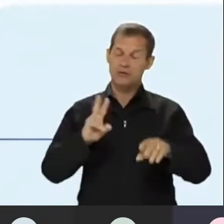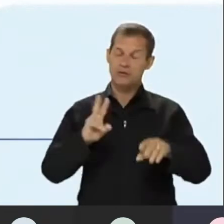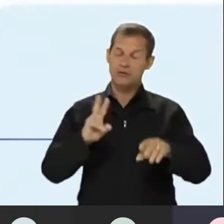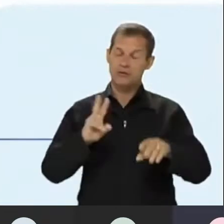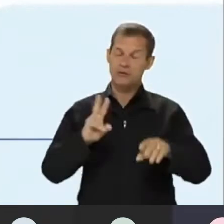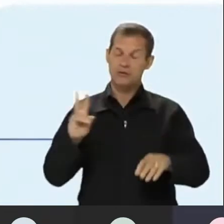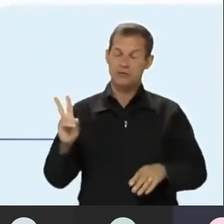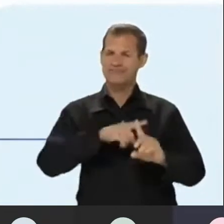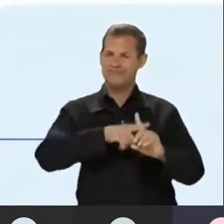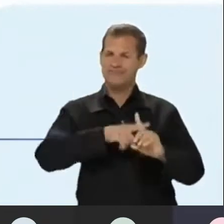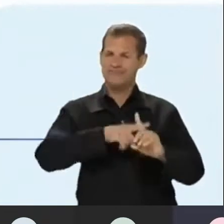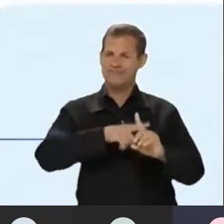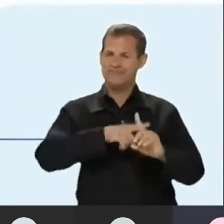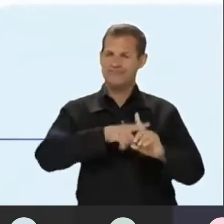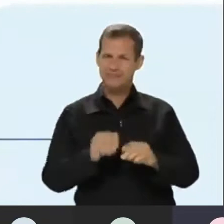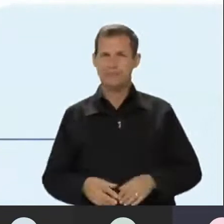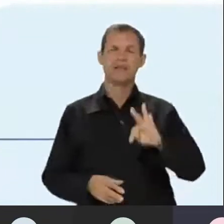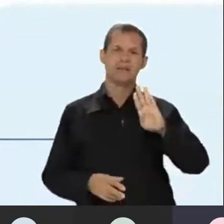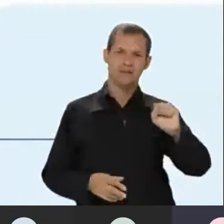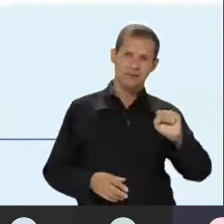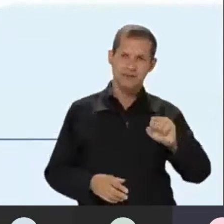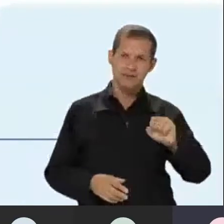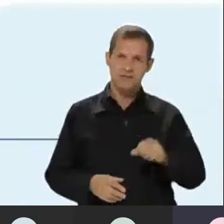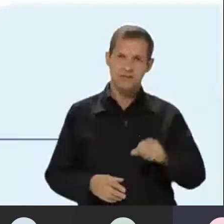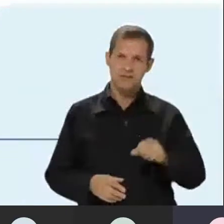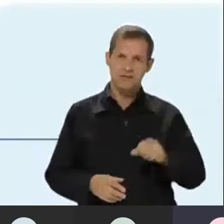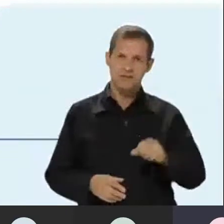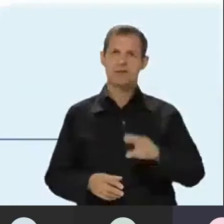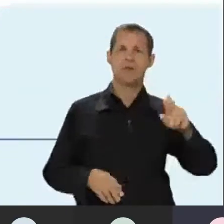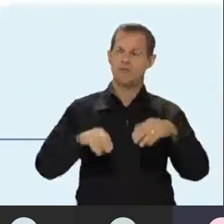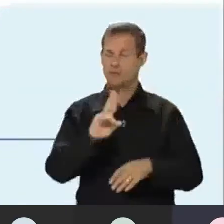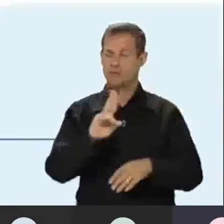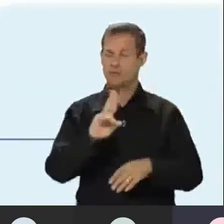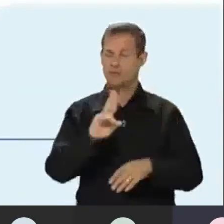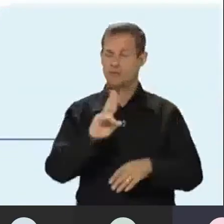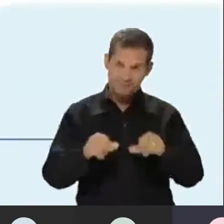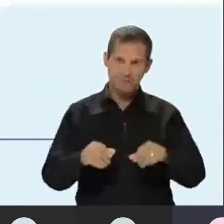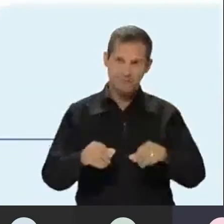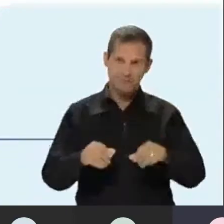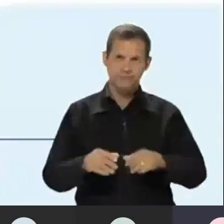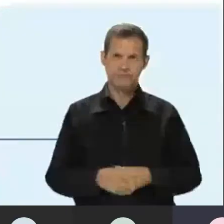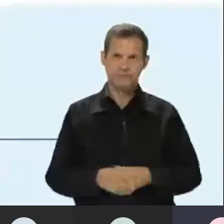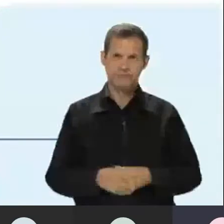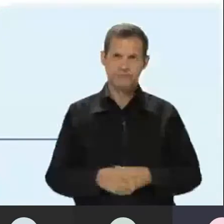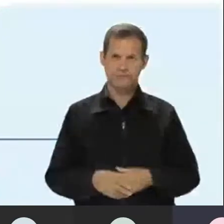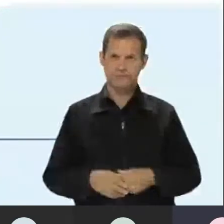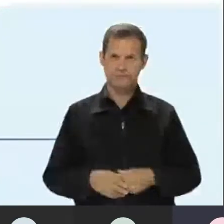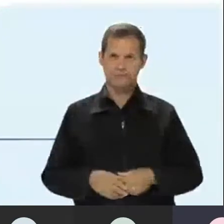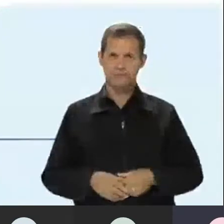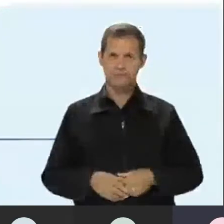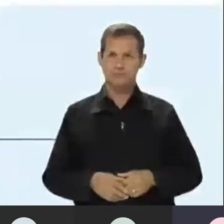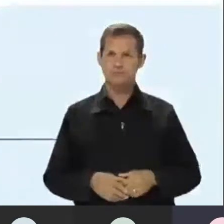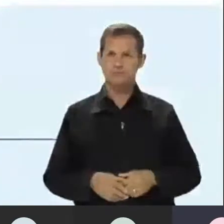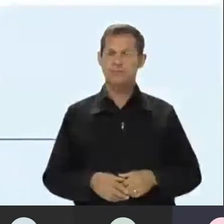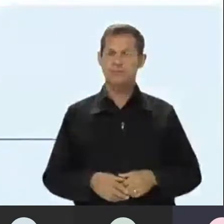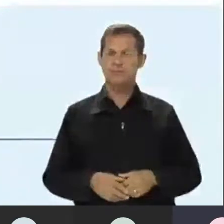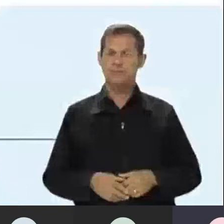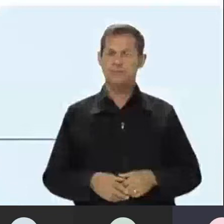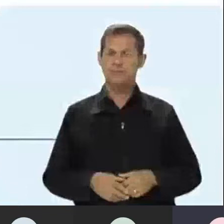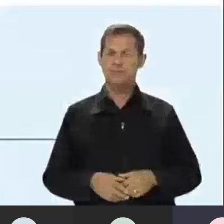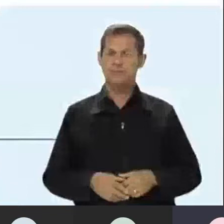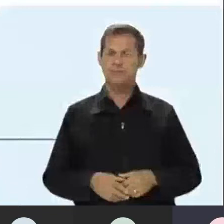de temperatura de bulbo seco e a razão da umidade que a gente precisa utilizar. Então, esse é um outro tipo de carta. Aqui a gente